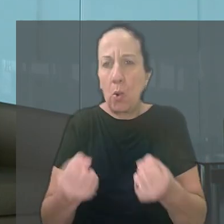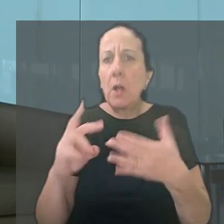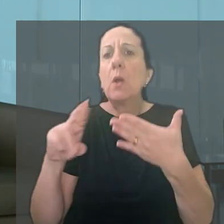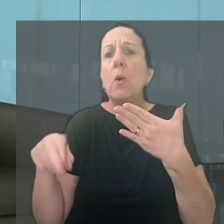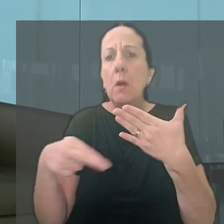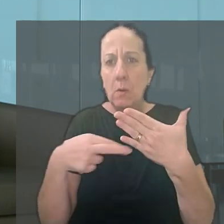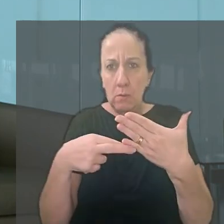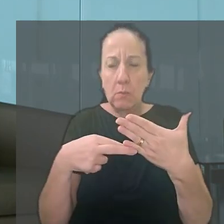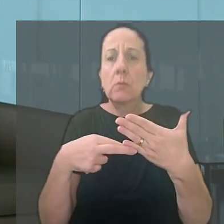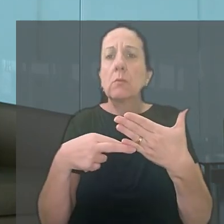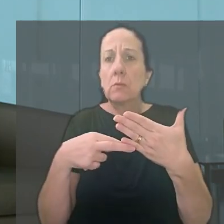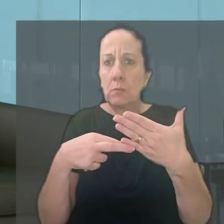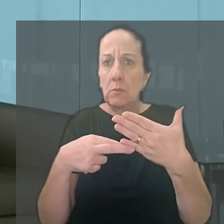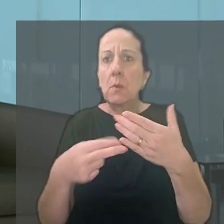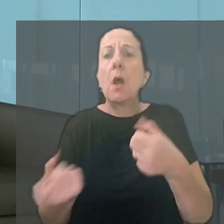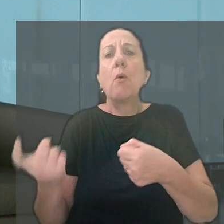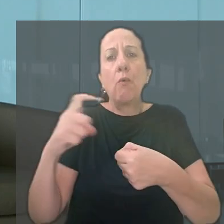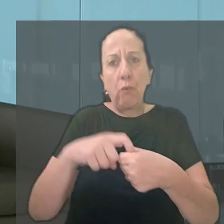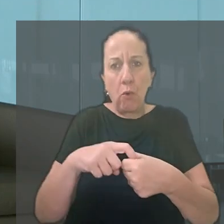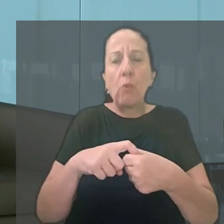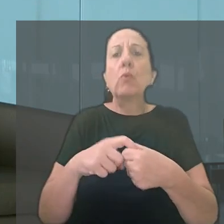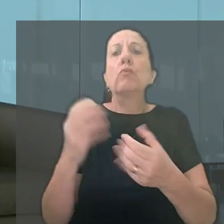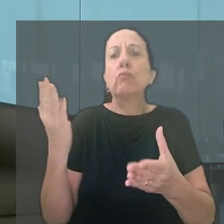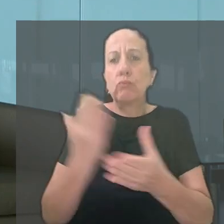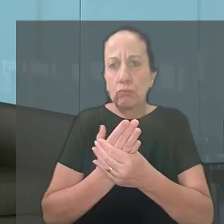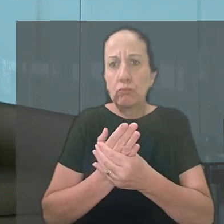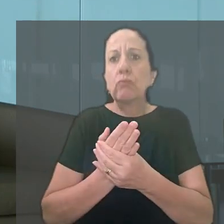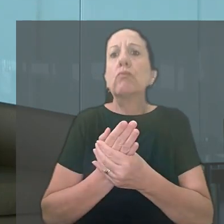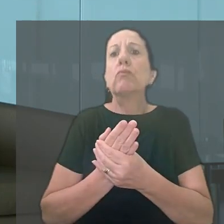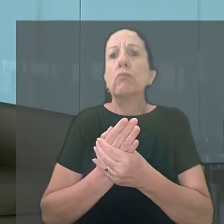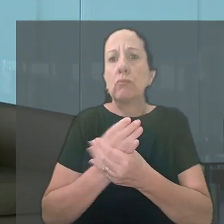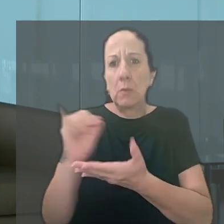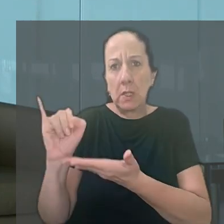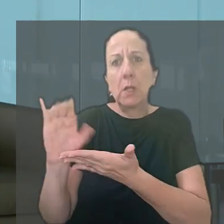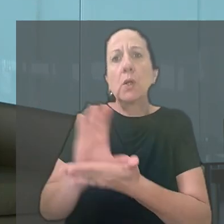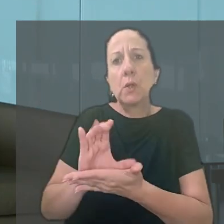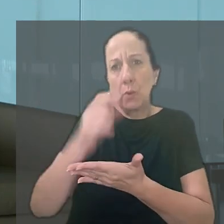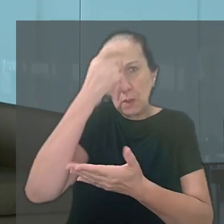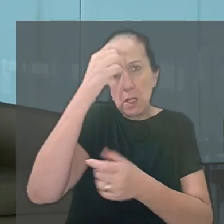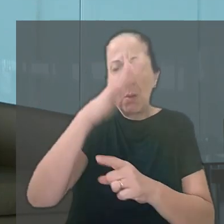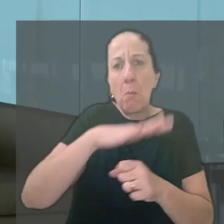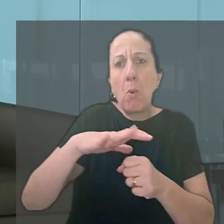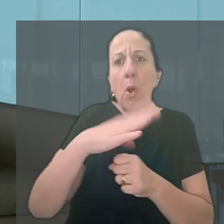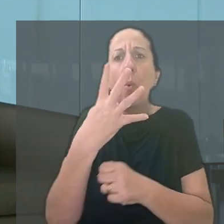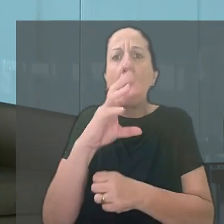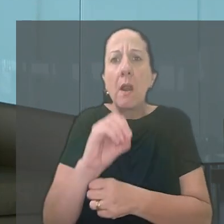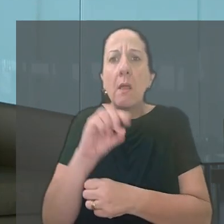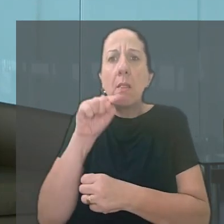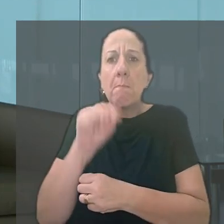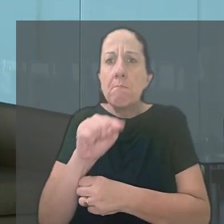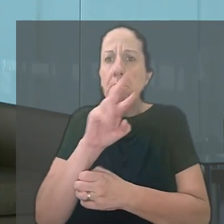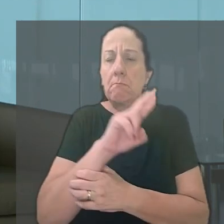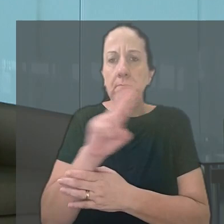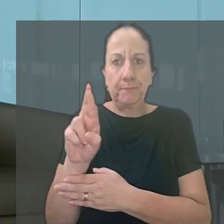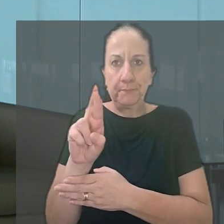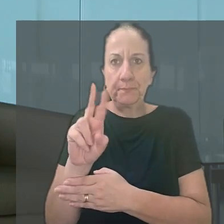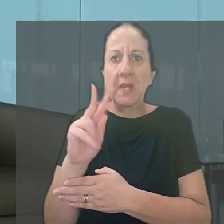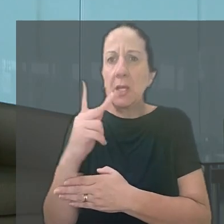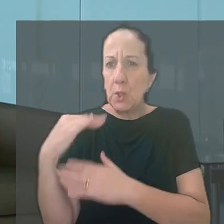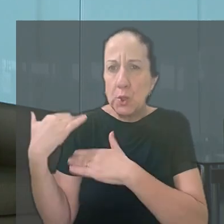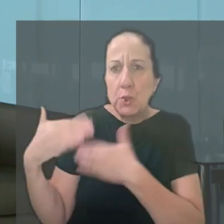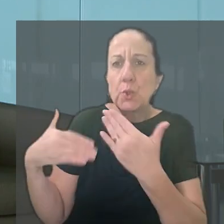acolheu o recurso e restabeleceu a sentença, que fixou indenização por dano moral de R$40 mil. O